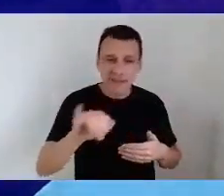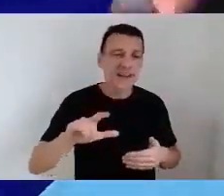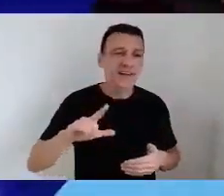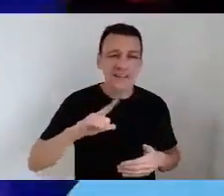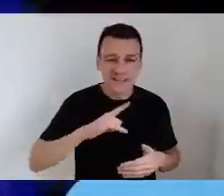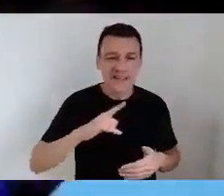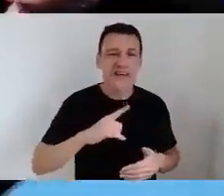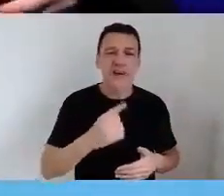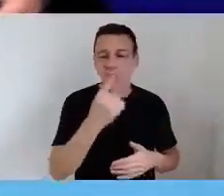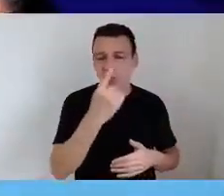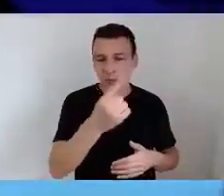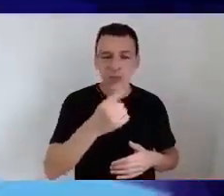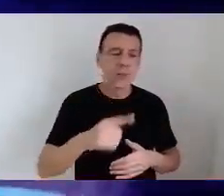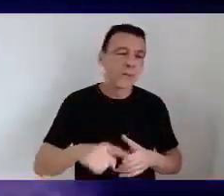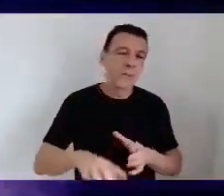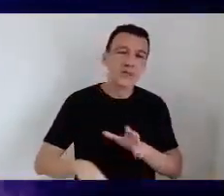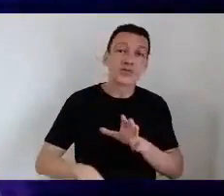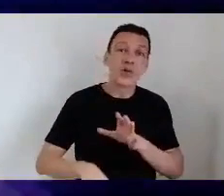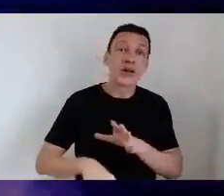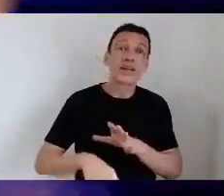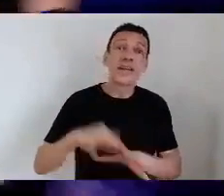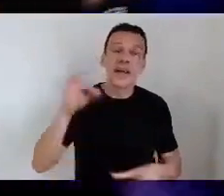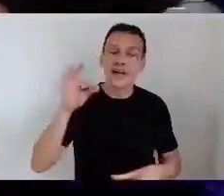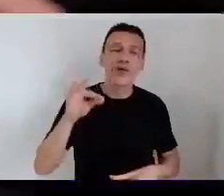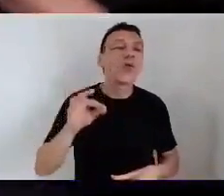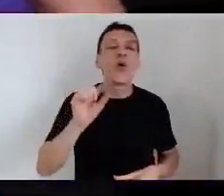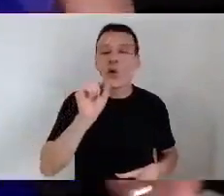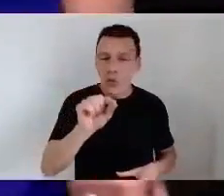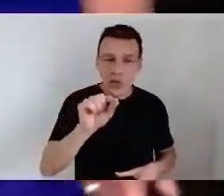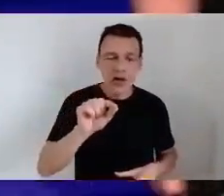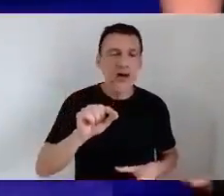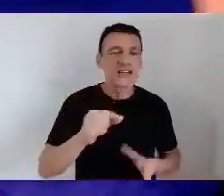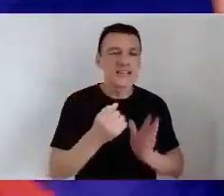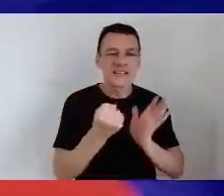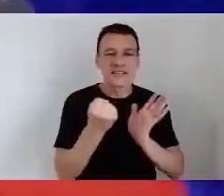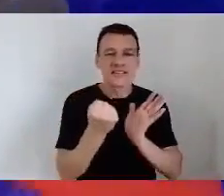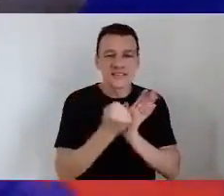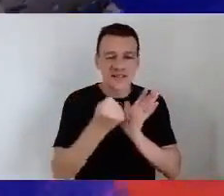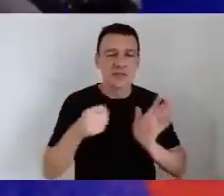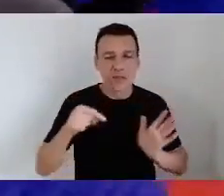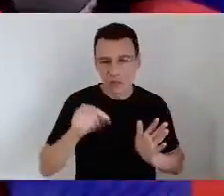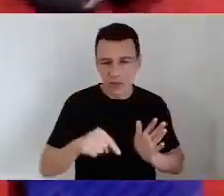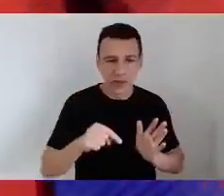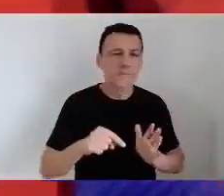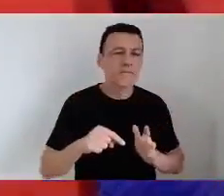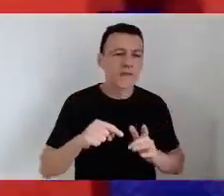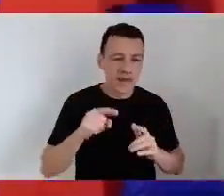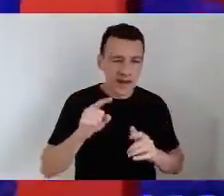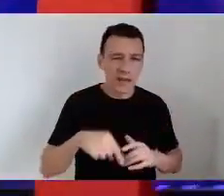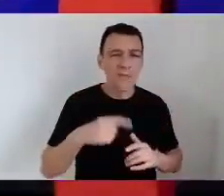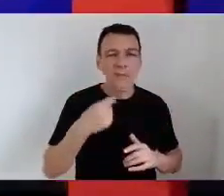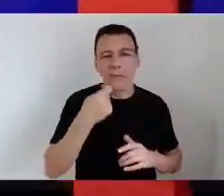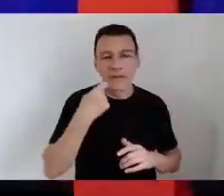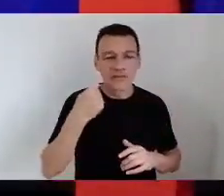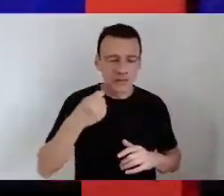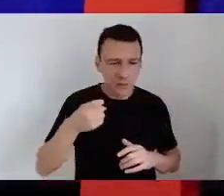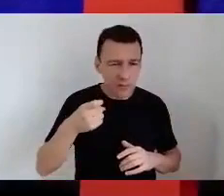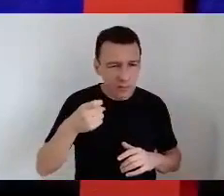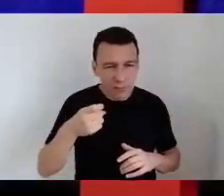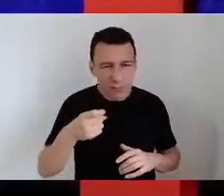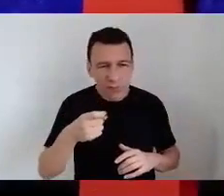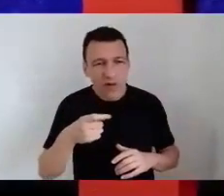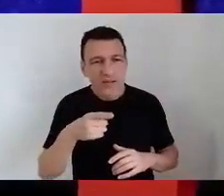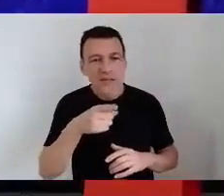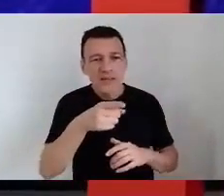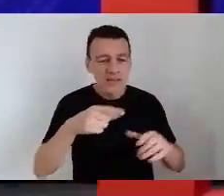nosso produto, o peixe-boi, e juntamente com ele irá um Kindle para quem está participando. Então, por favor, apontem os QR